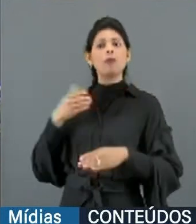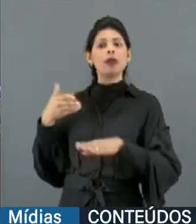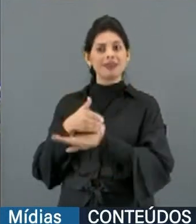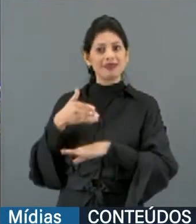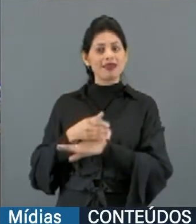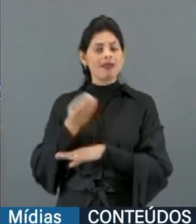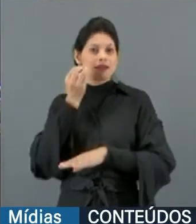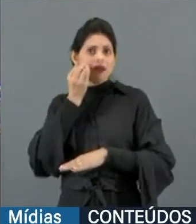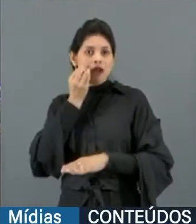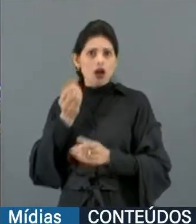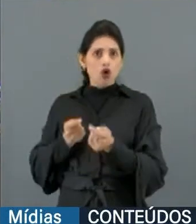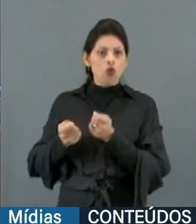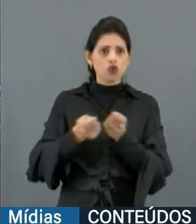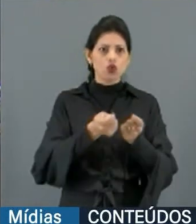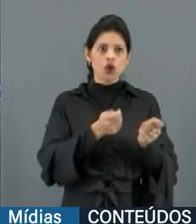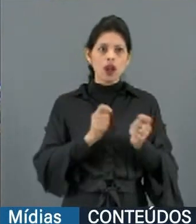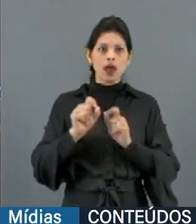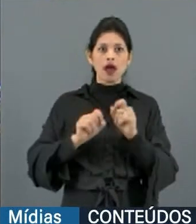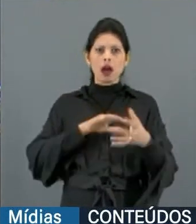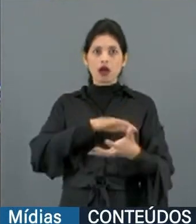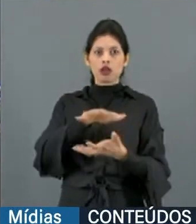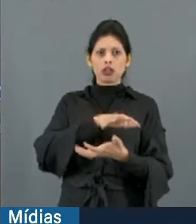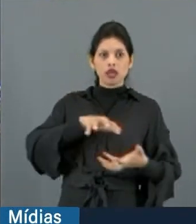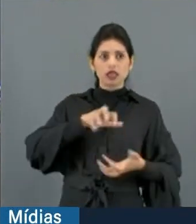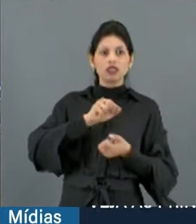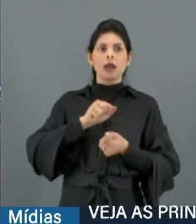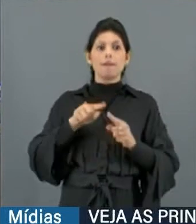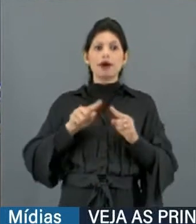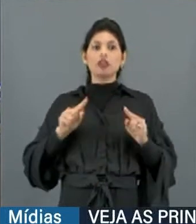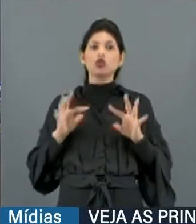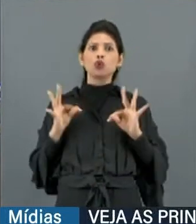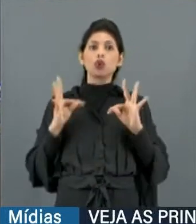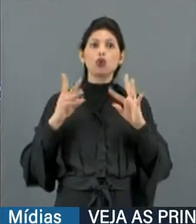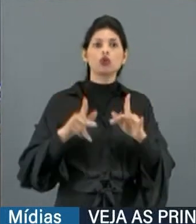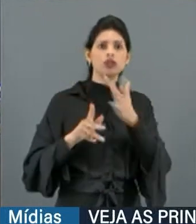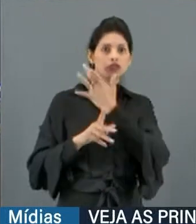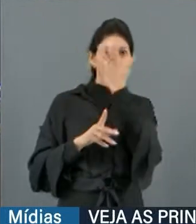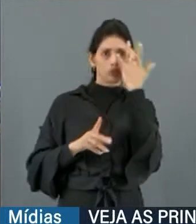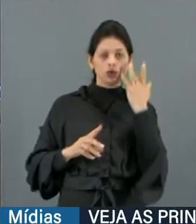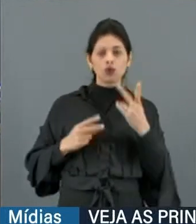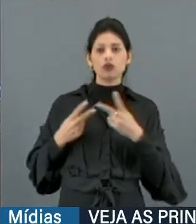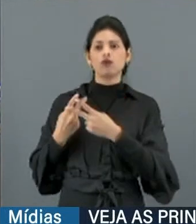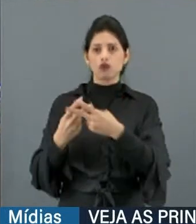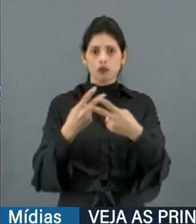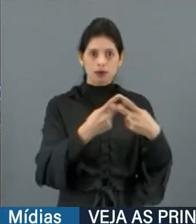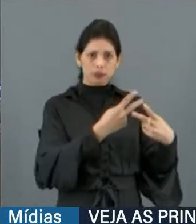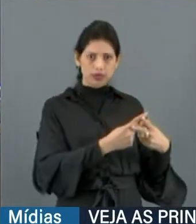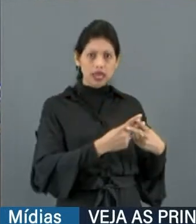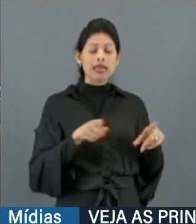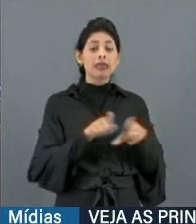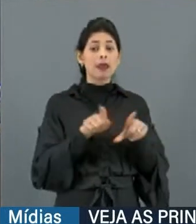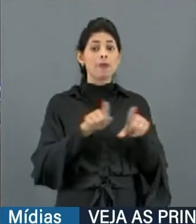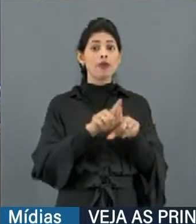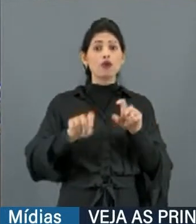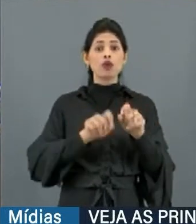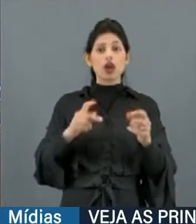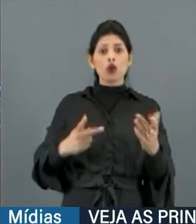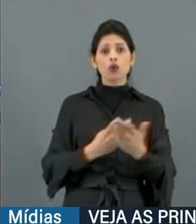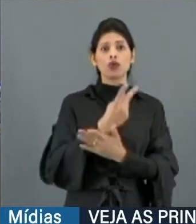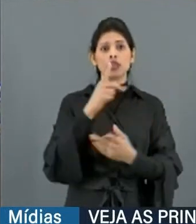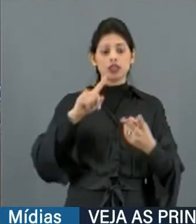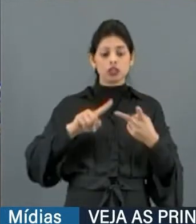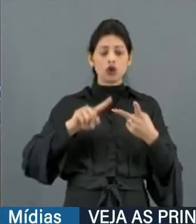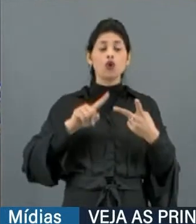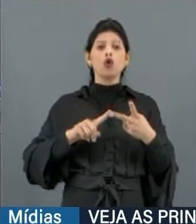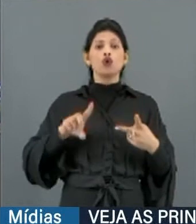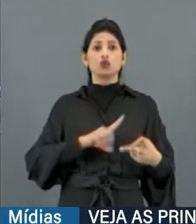em poucos dias, os responsáveis foram todos presos. Em relação à tentativa de atentado no aeroporto de Brasília com um caminhão-tanque com explosivos, no dia